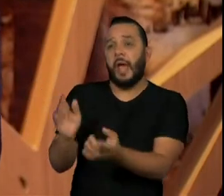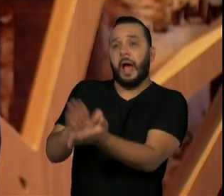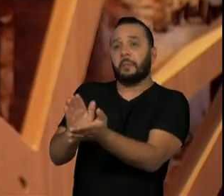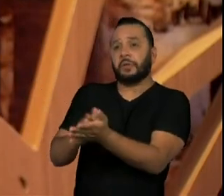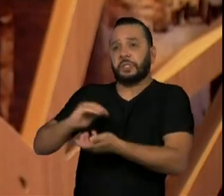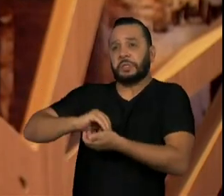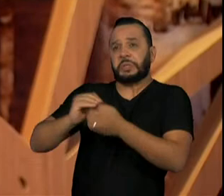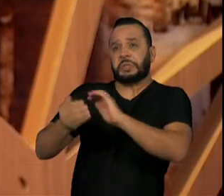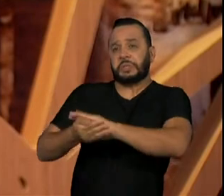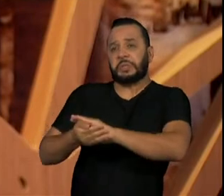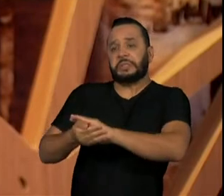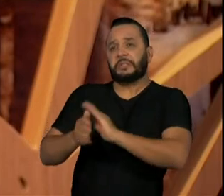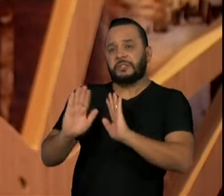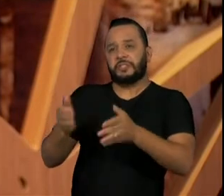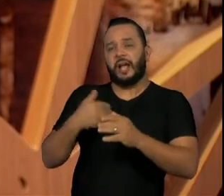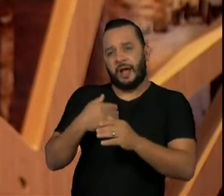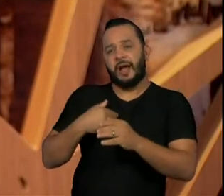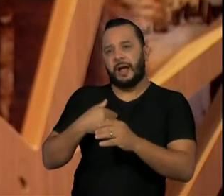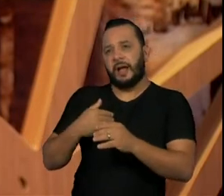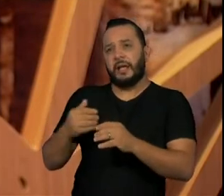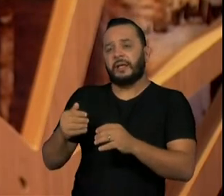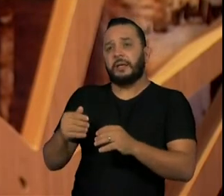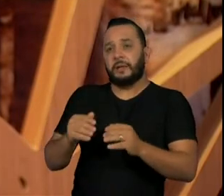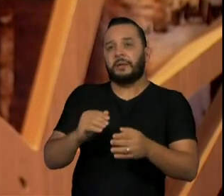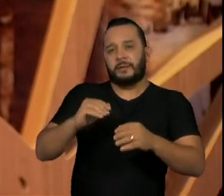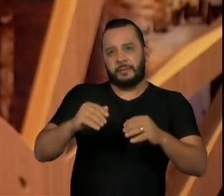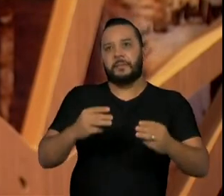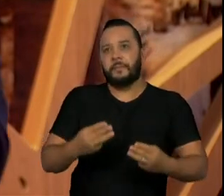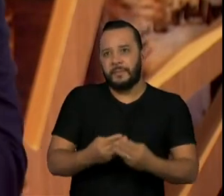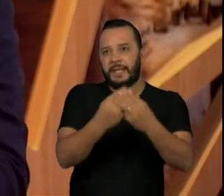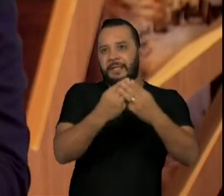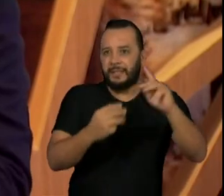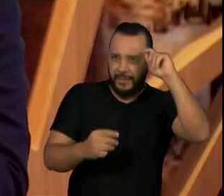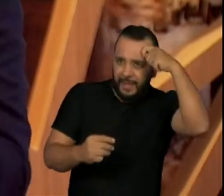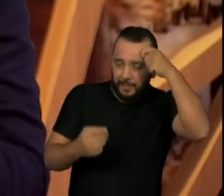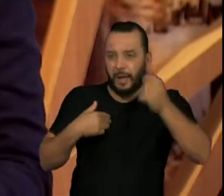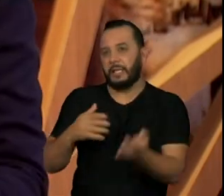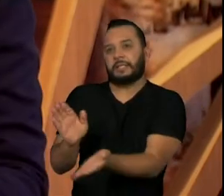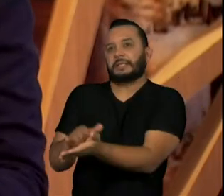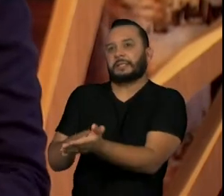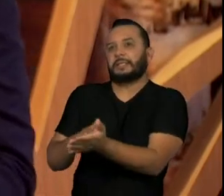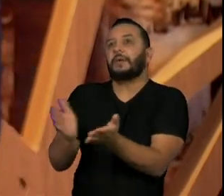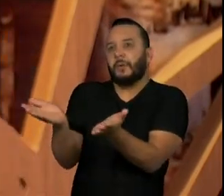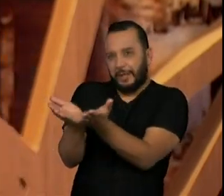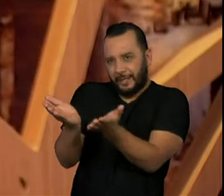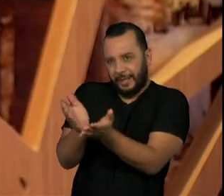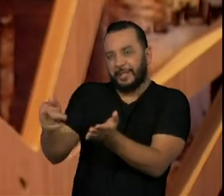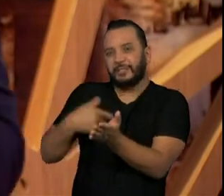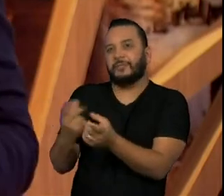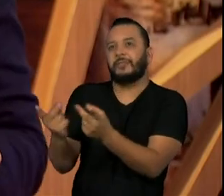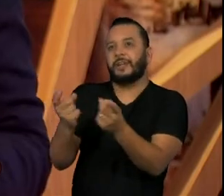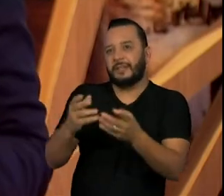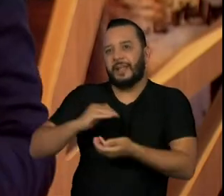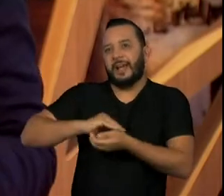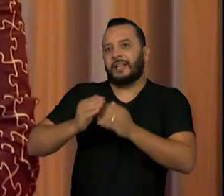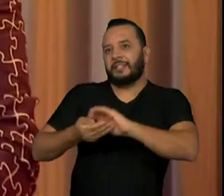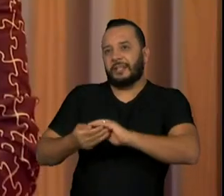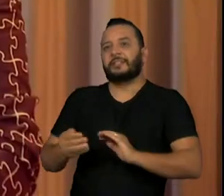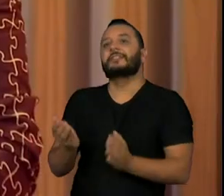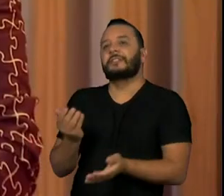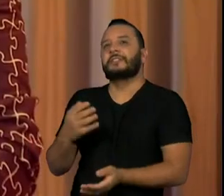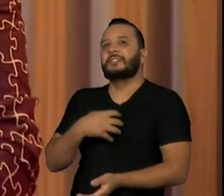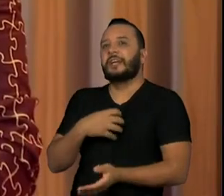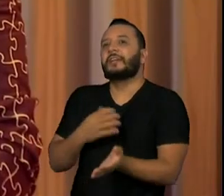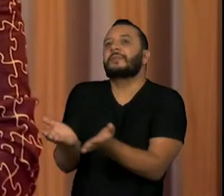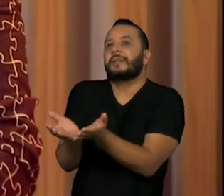aplaudível uma missa com um tom afro, mas não é aplaudível um evangélico vendendo acarajé de um jeito evangélico?